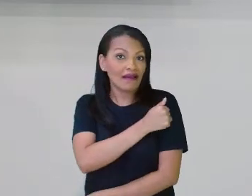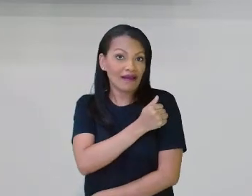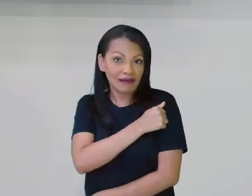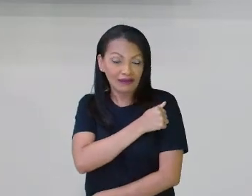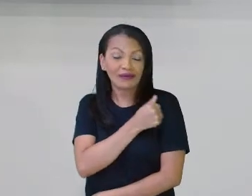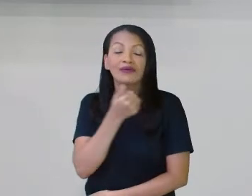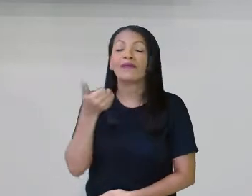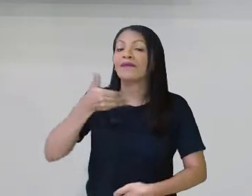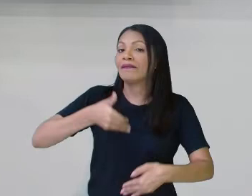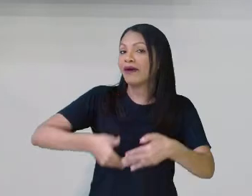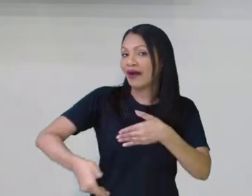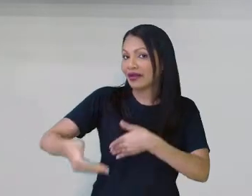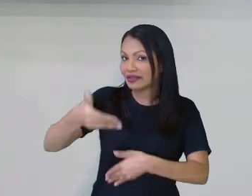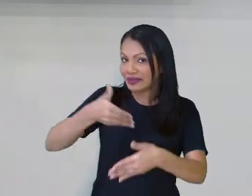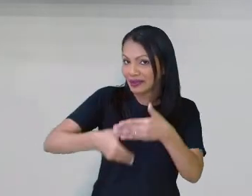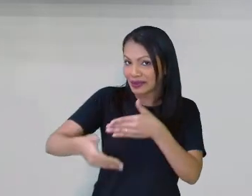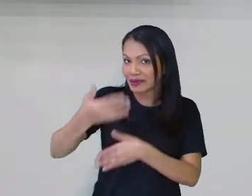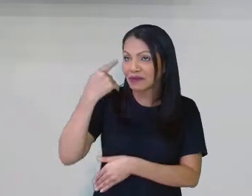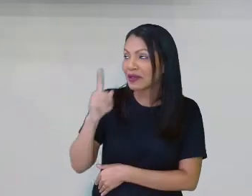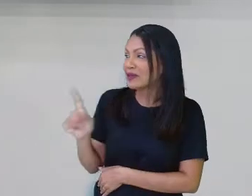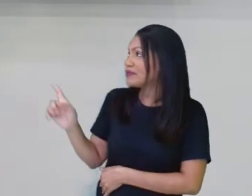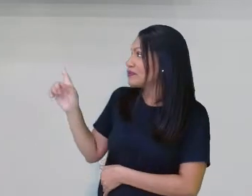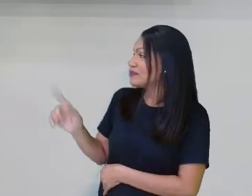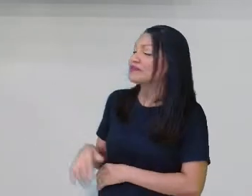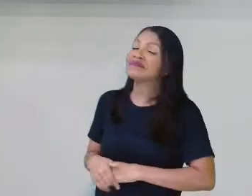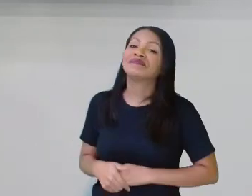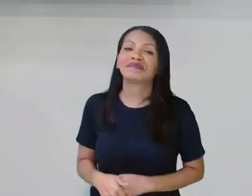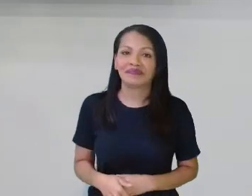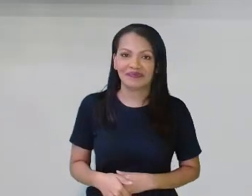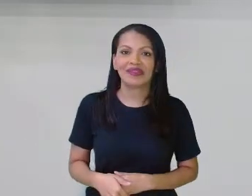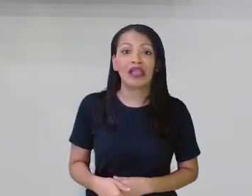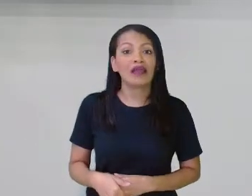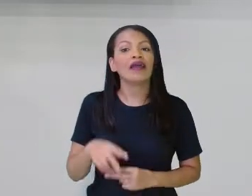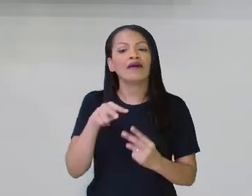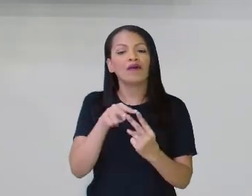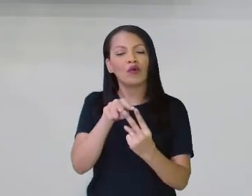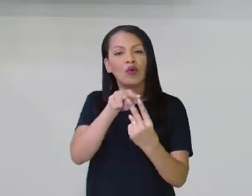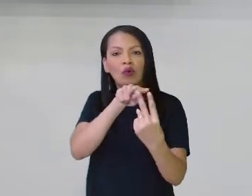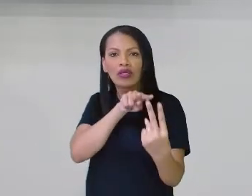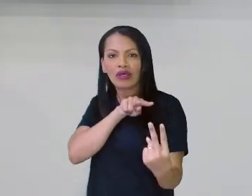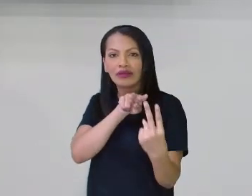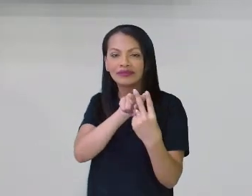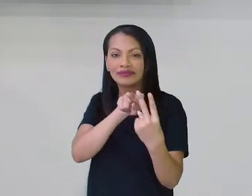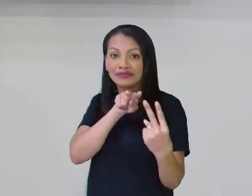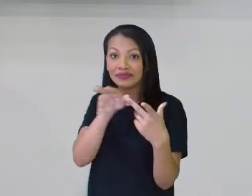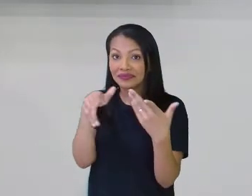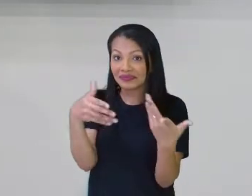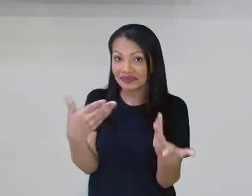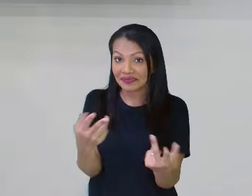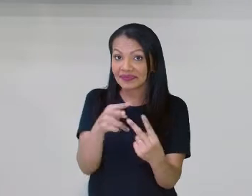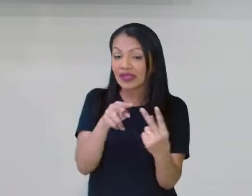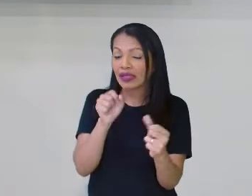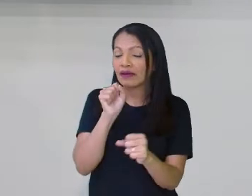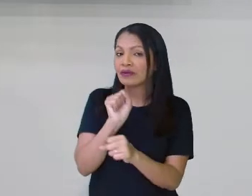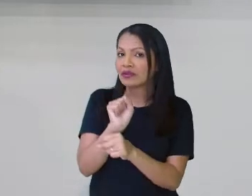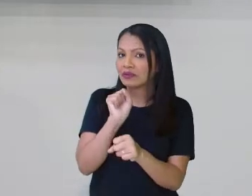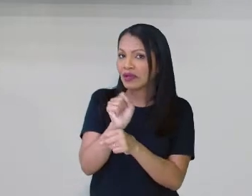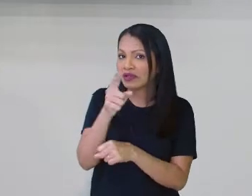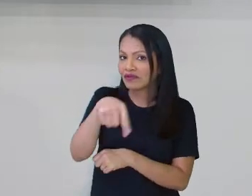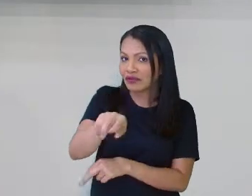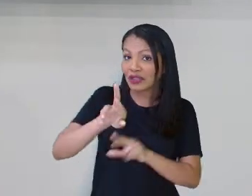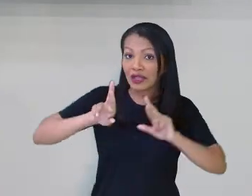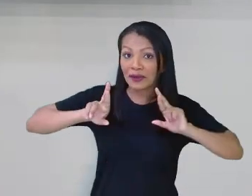rede participando nesta seleção. Será online, né? Será virtual. E aí, eu espero que vocês